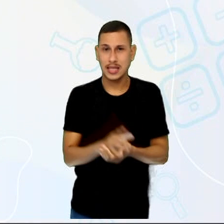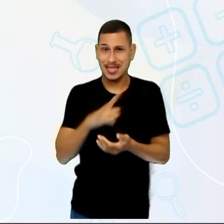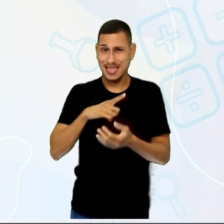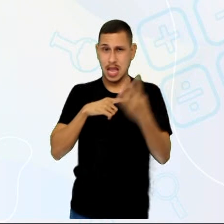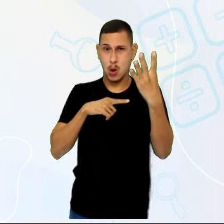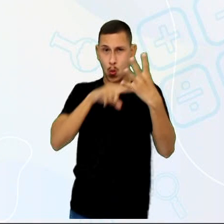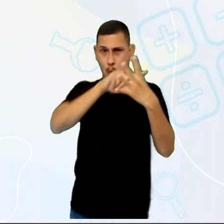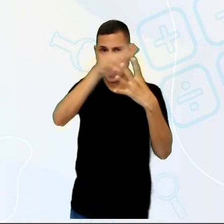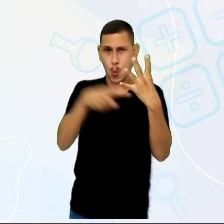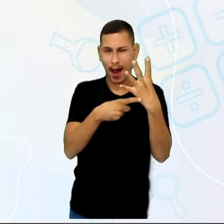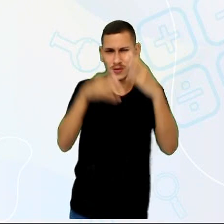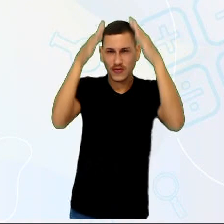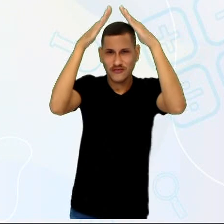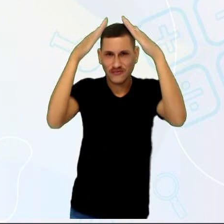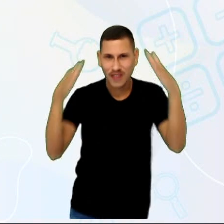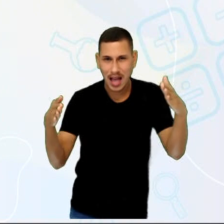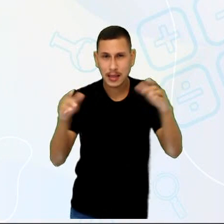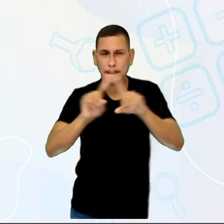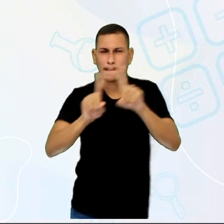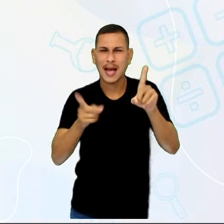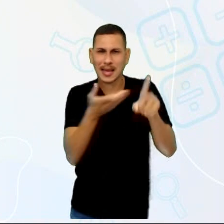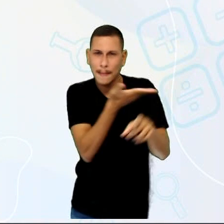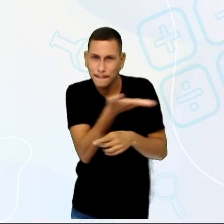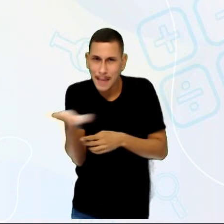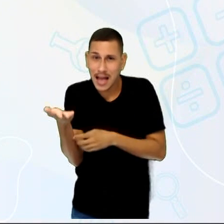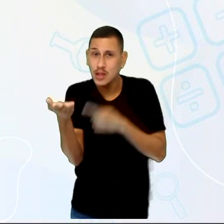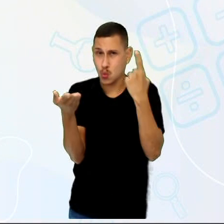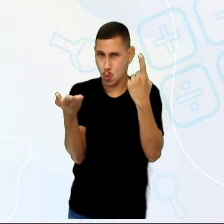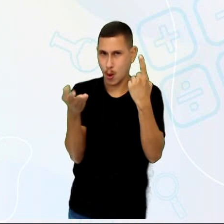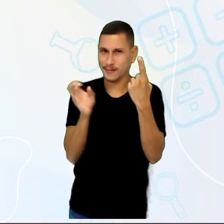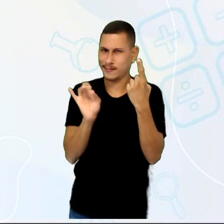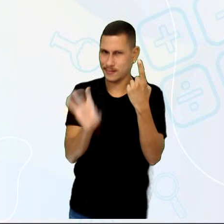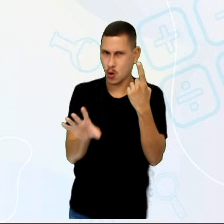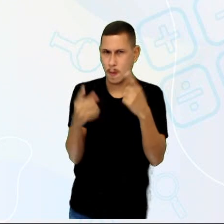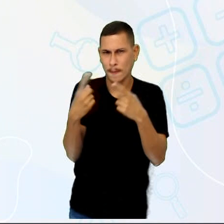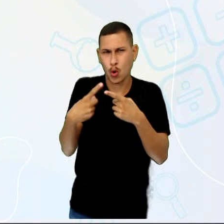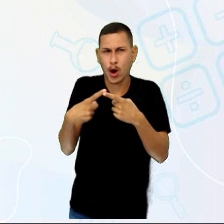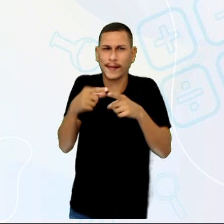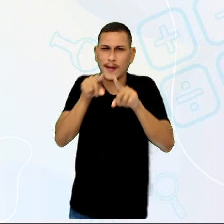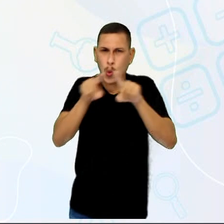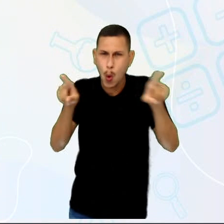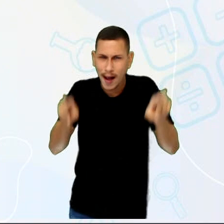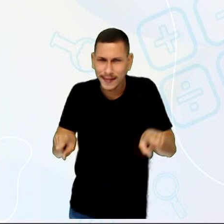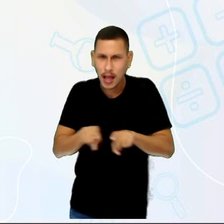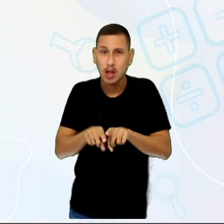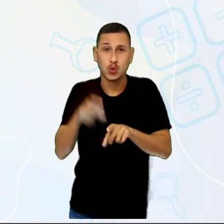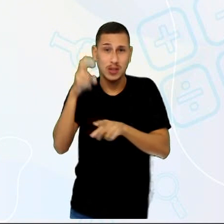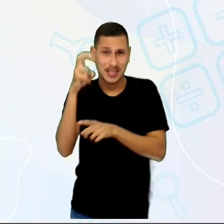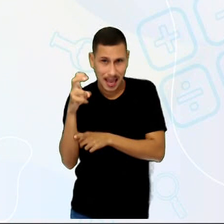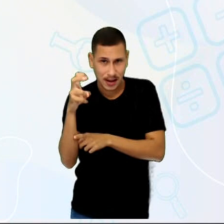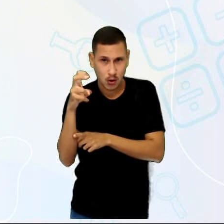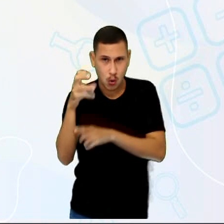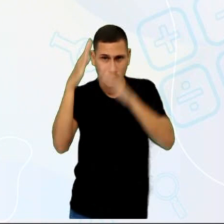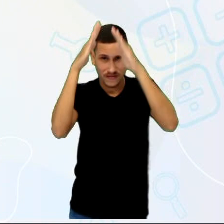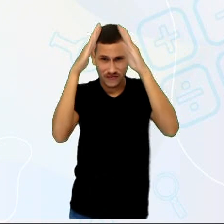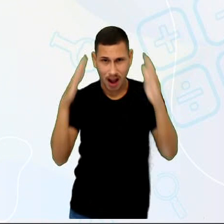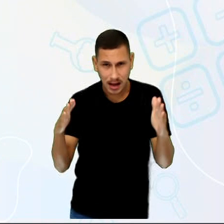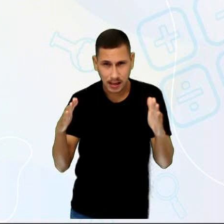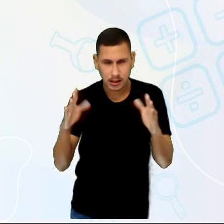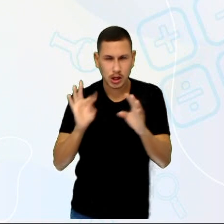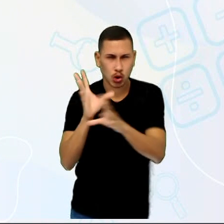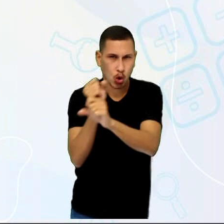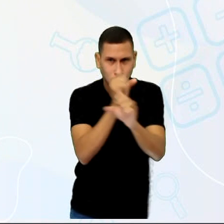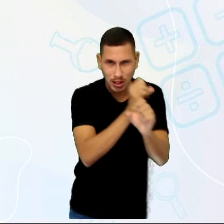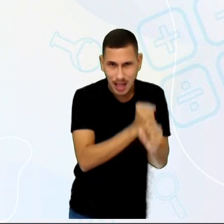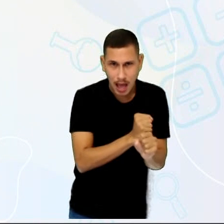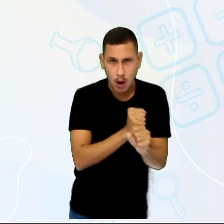faces aí e na base eu tenho uma face só, né? Porque eu tenho um quadrado. Então eu tenho 5 faces no total.